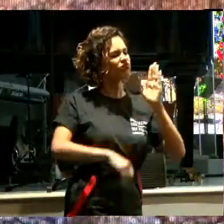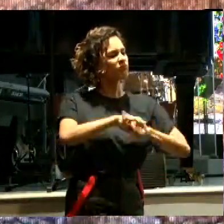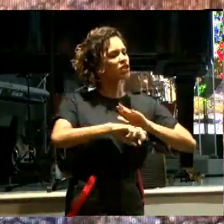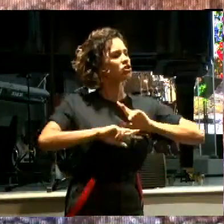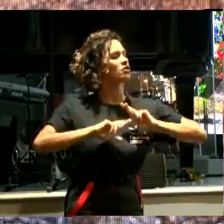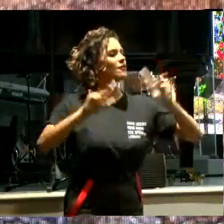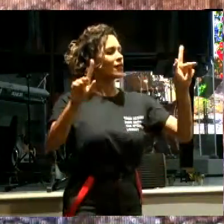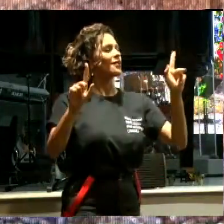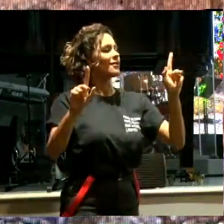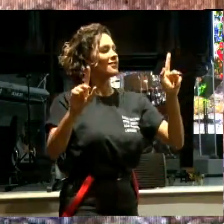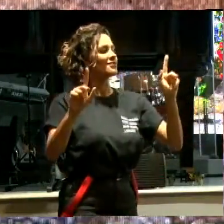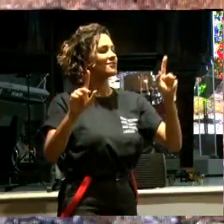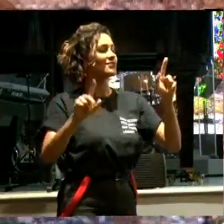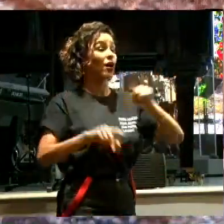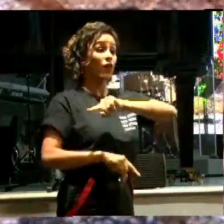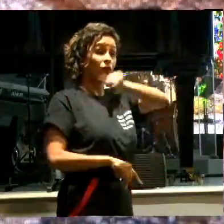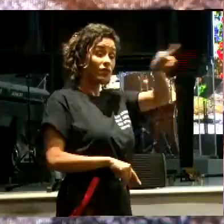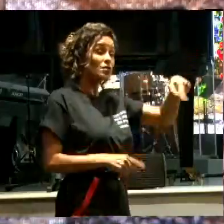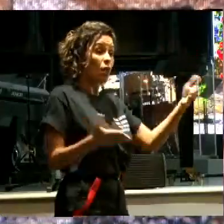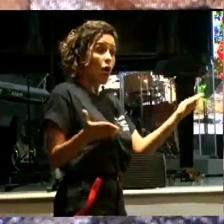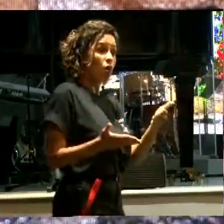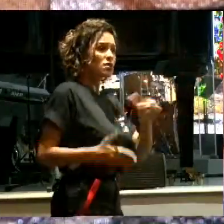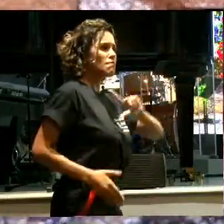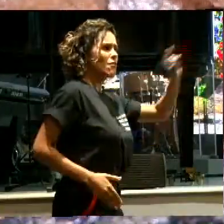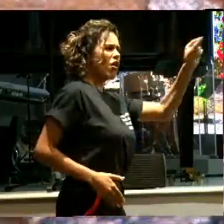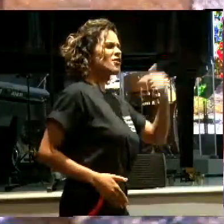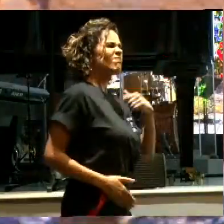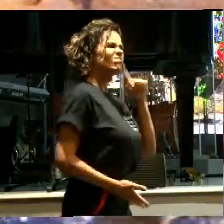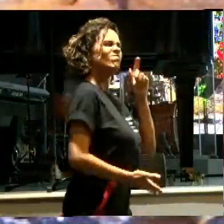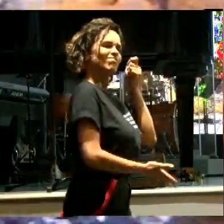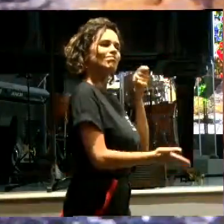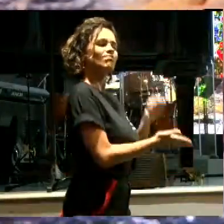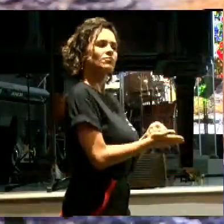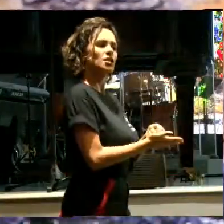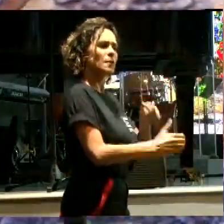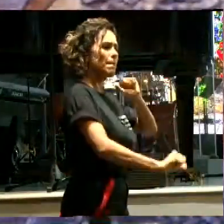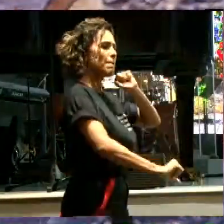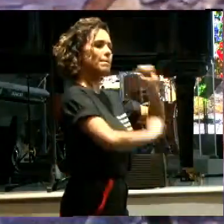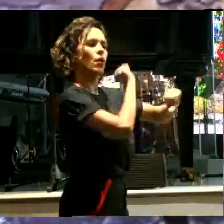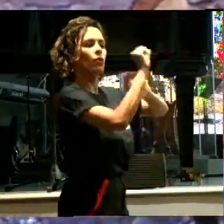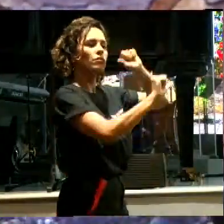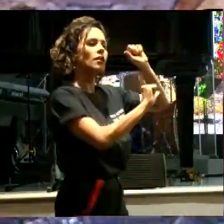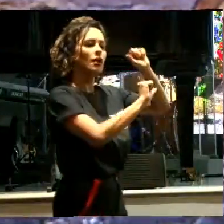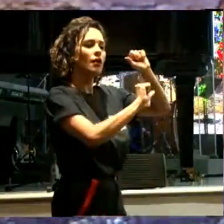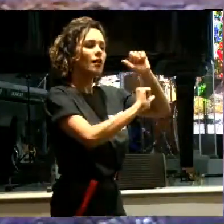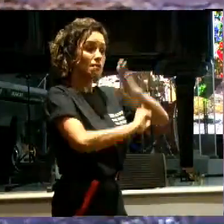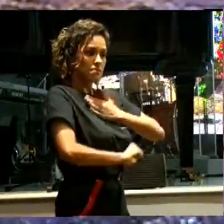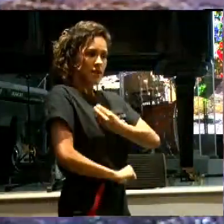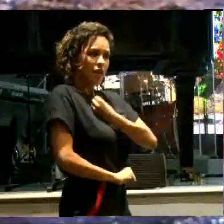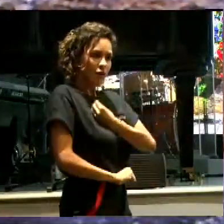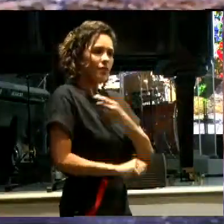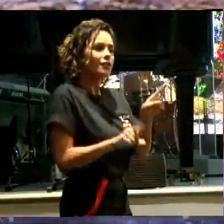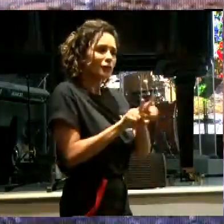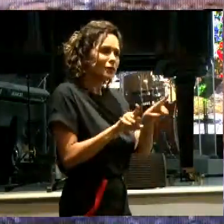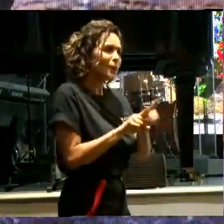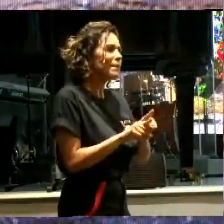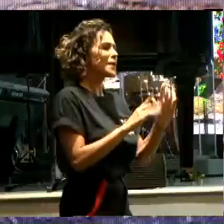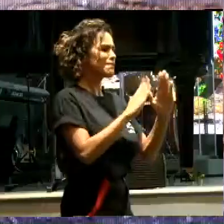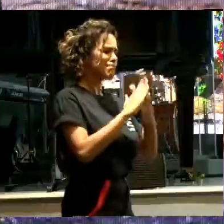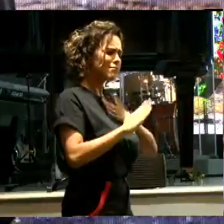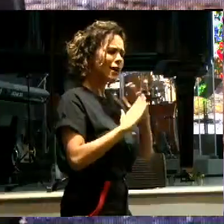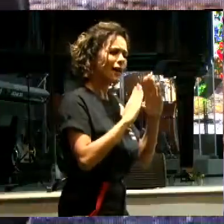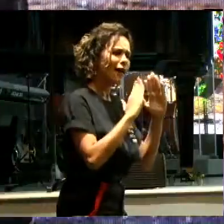E você pode sair daqui hoje decidida a mudar não só a sua vida, mas a sua